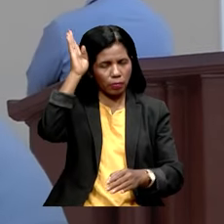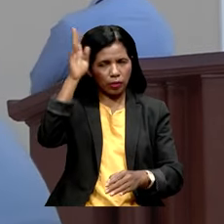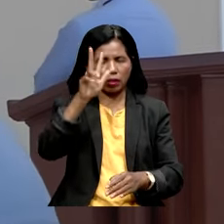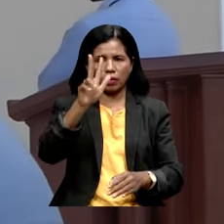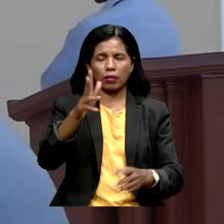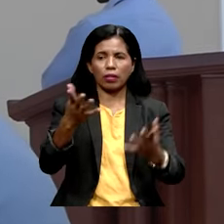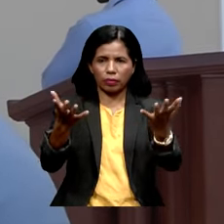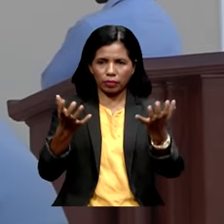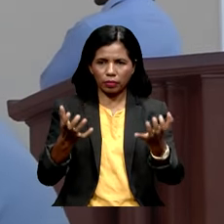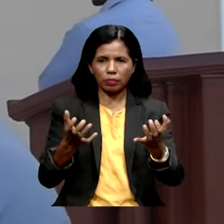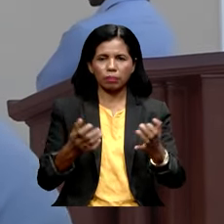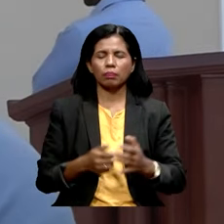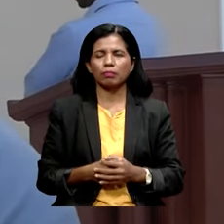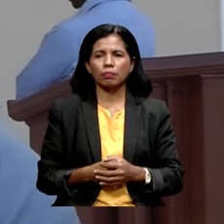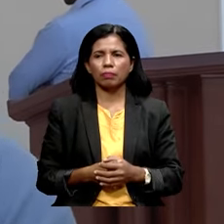duni